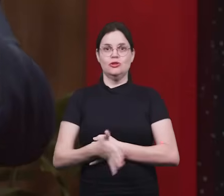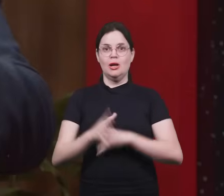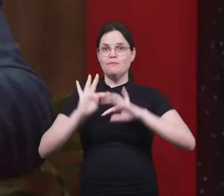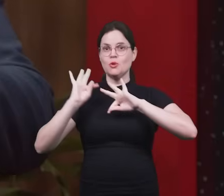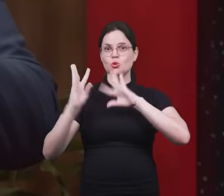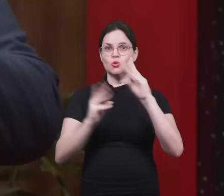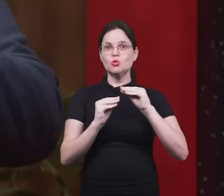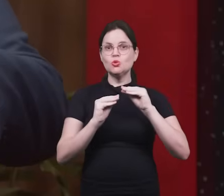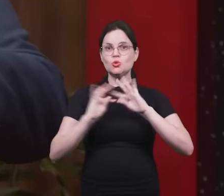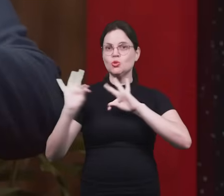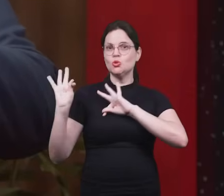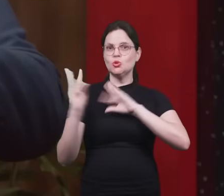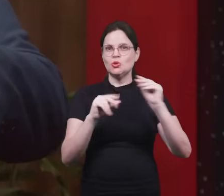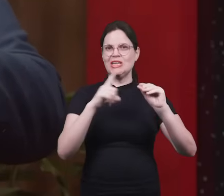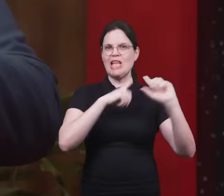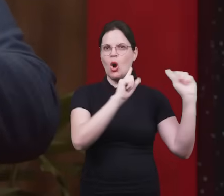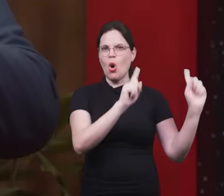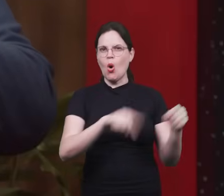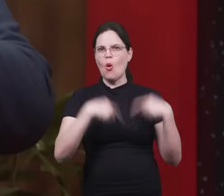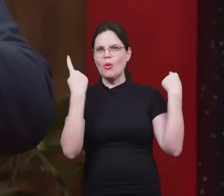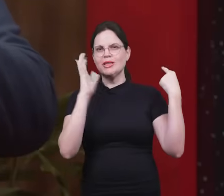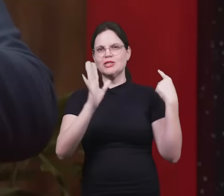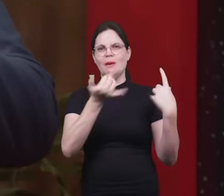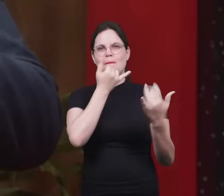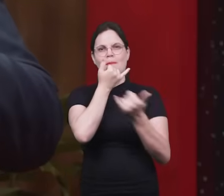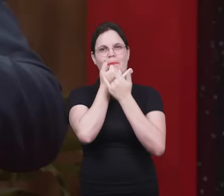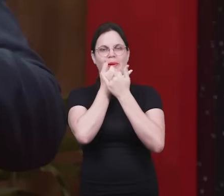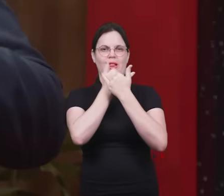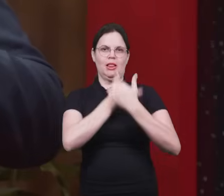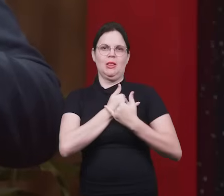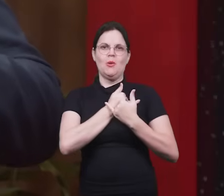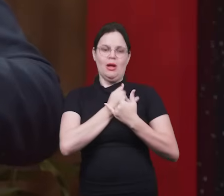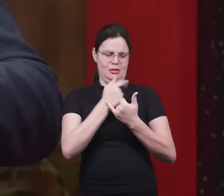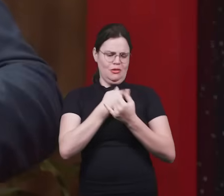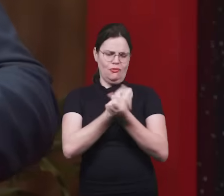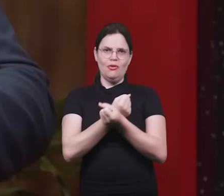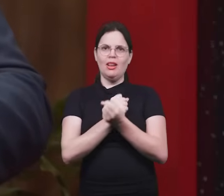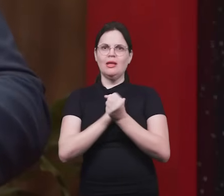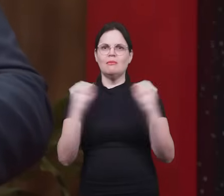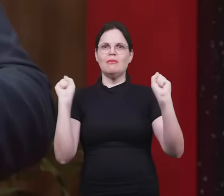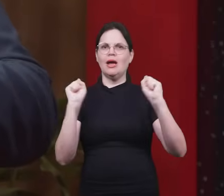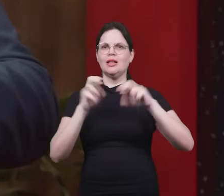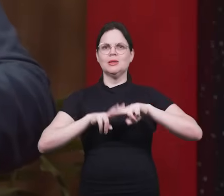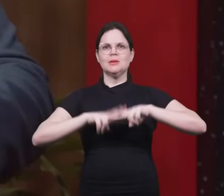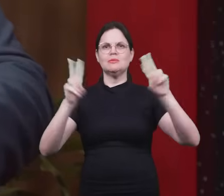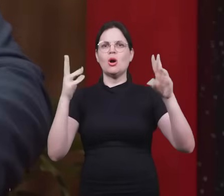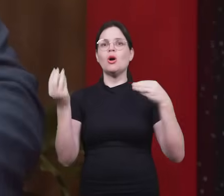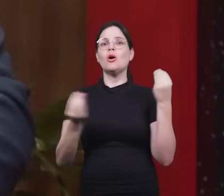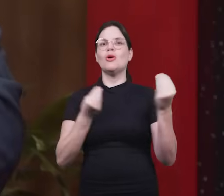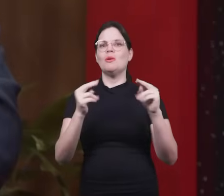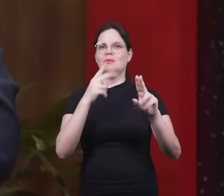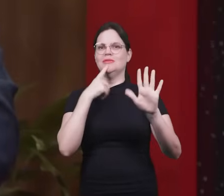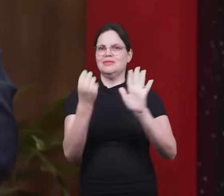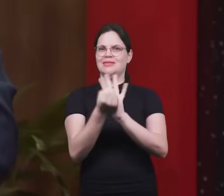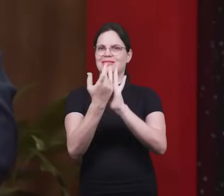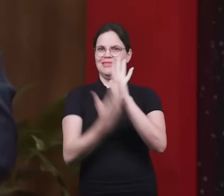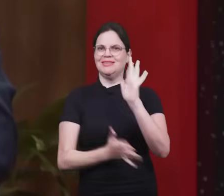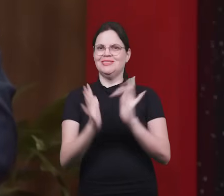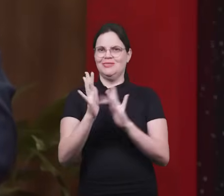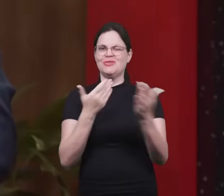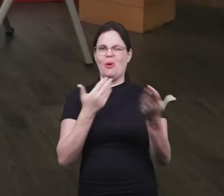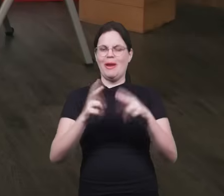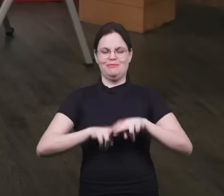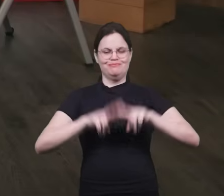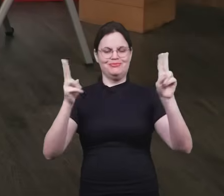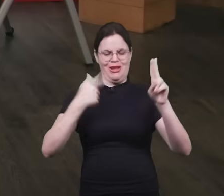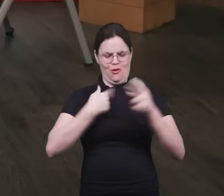a nós foi rasgado, foi tirado, foi perdoado. Nós fomos absolvidos Glória a Jesus. pelo sangue de Jesus. Glória a Deus.